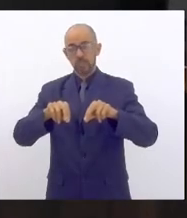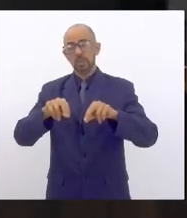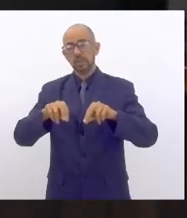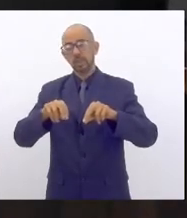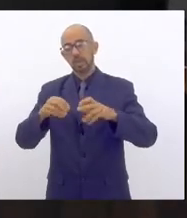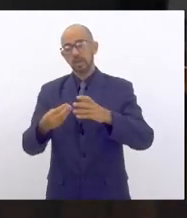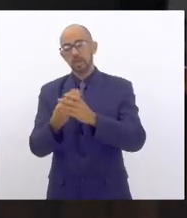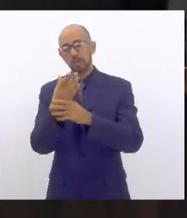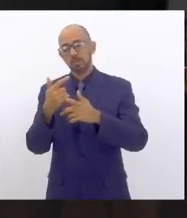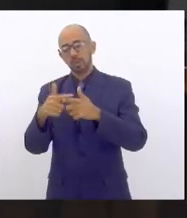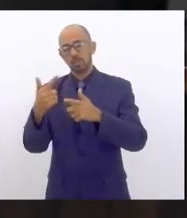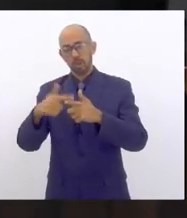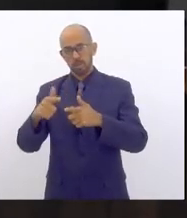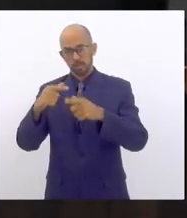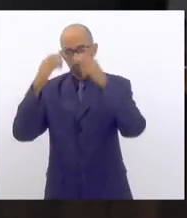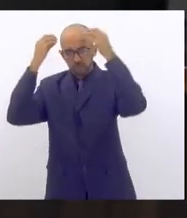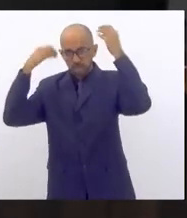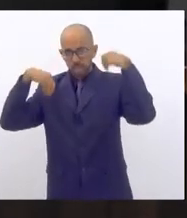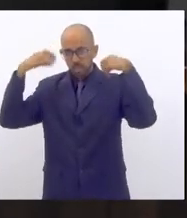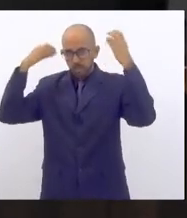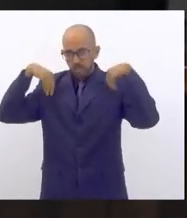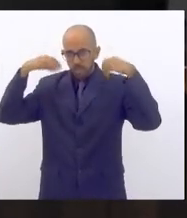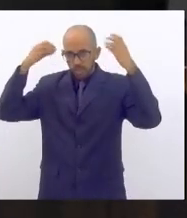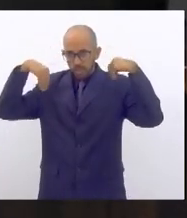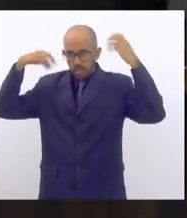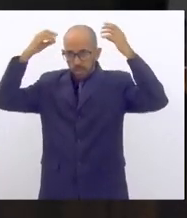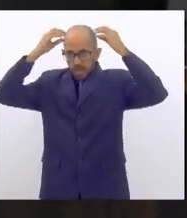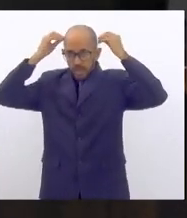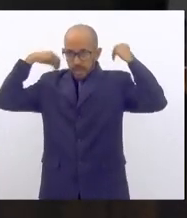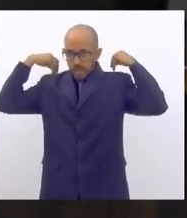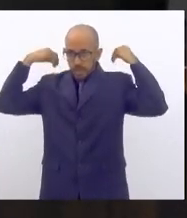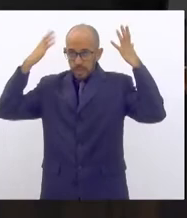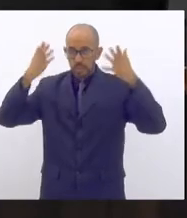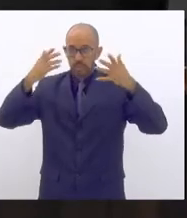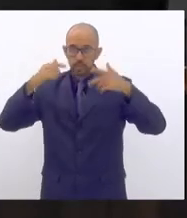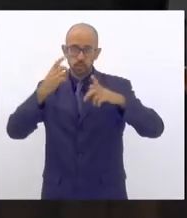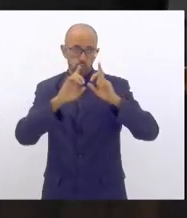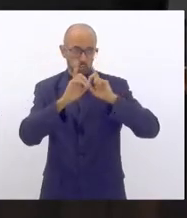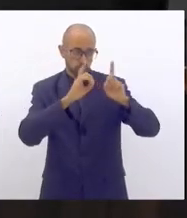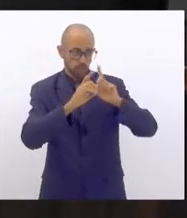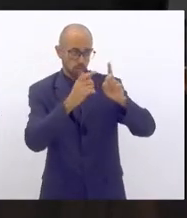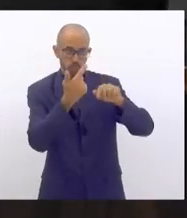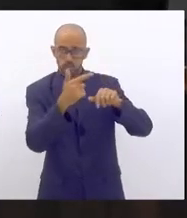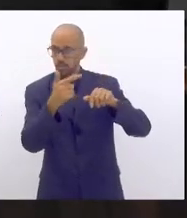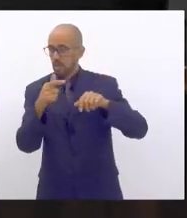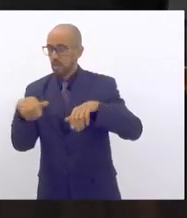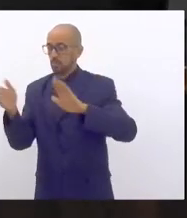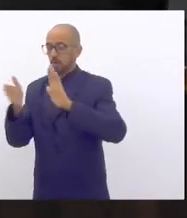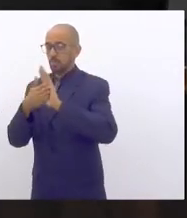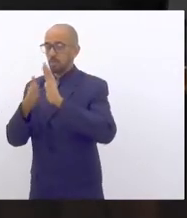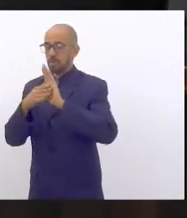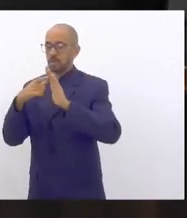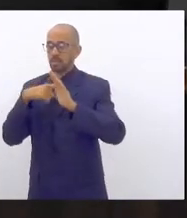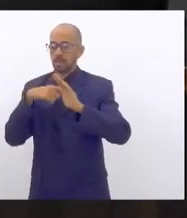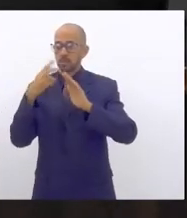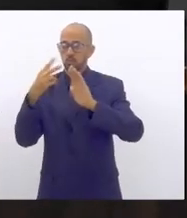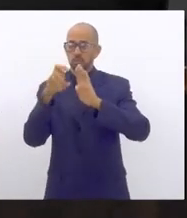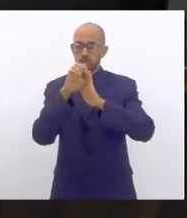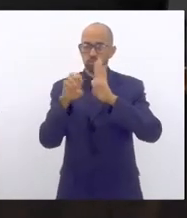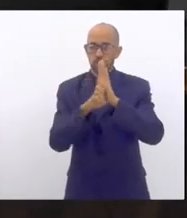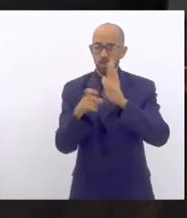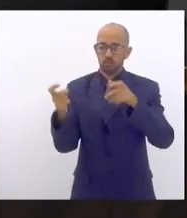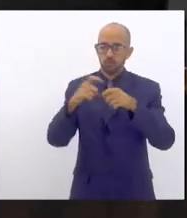estado do Rio de Janeiro. Em discussão, não havendo quem queira discutir, encerra a discussão. A presente proposta recebeu duas emendas, retorna